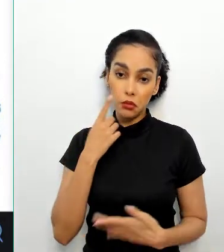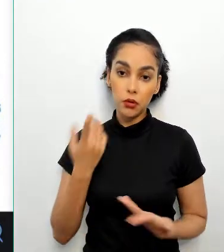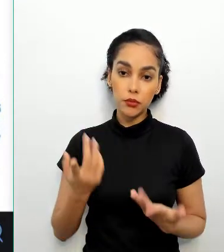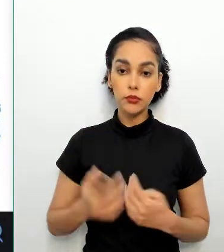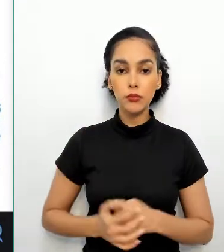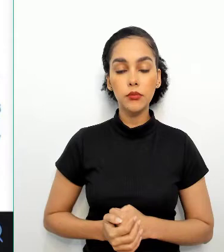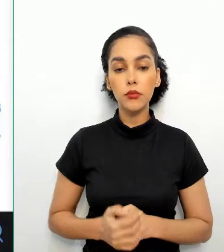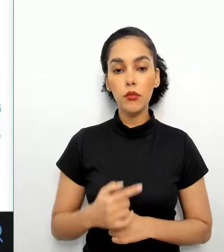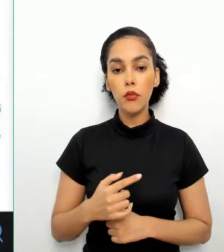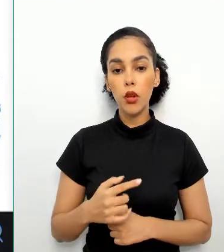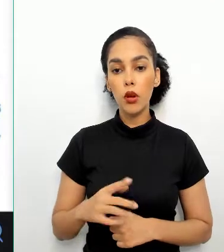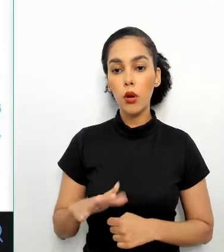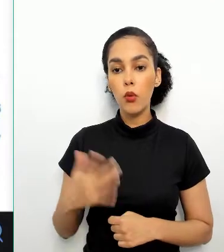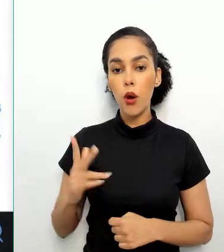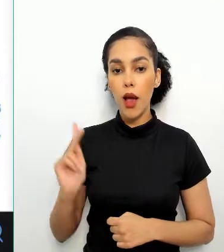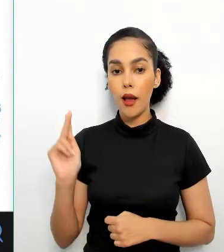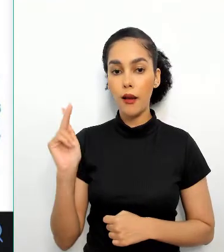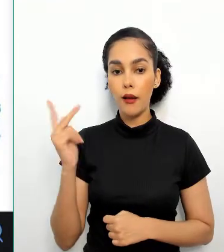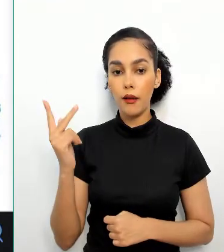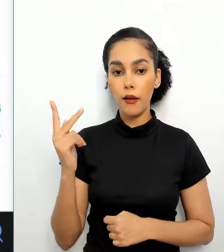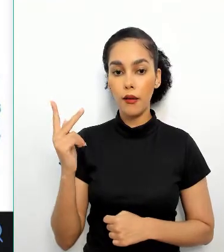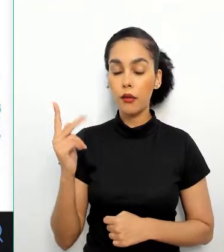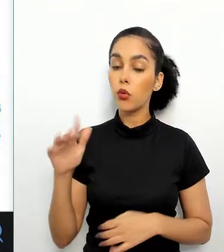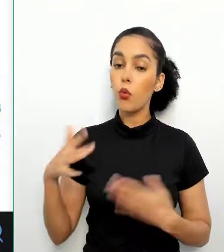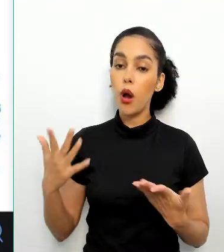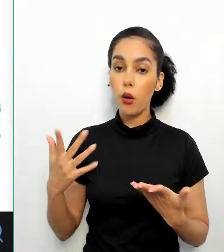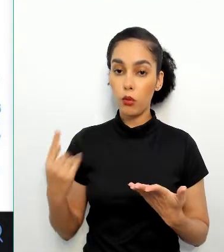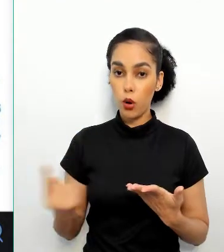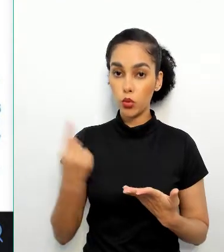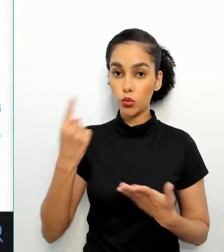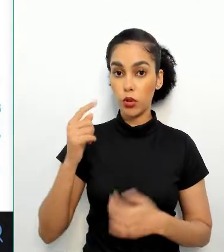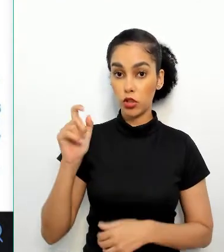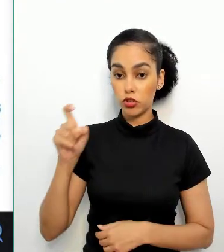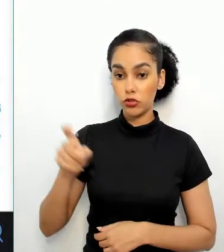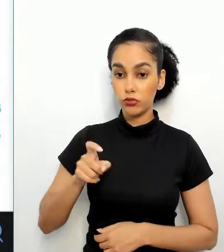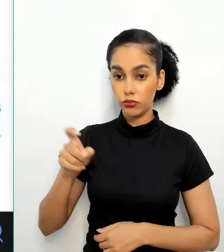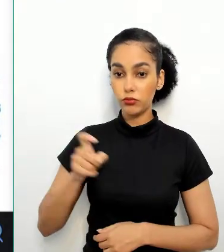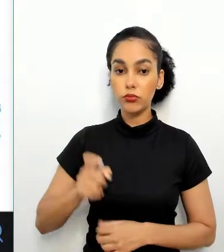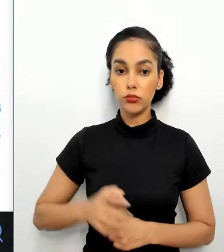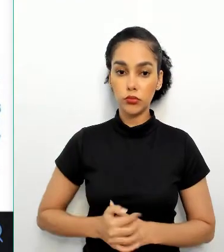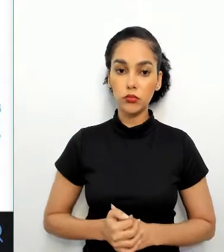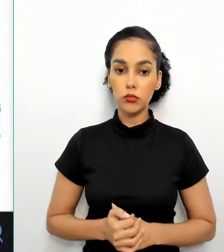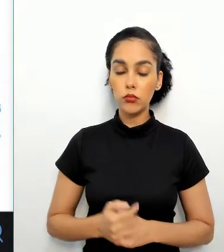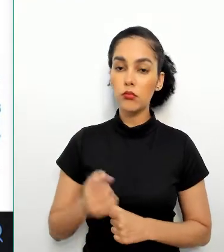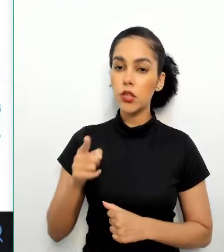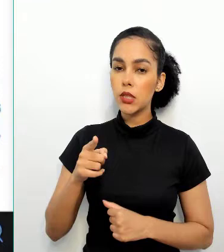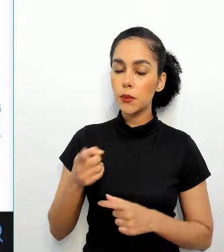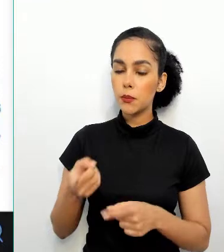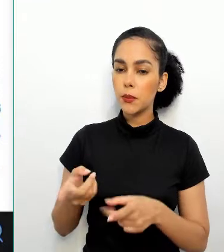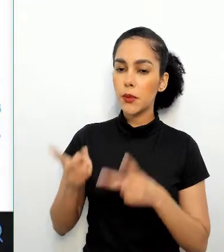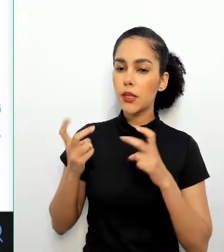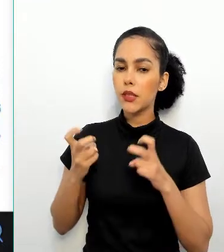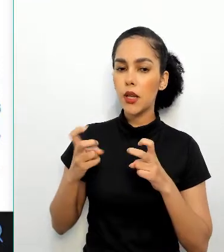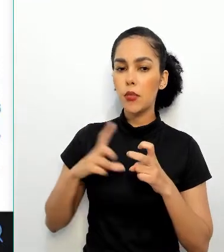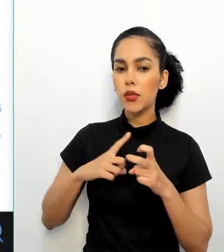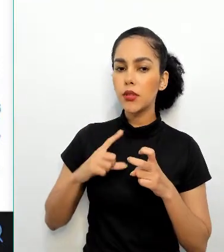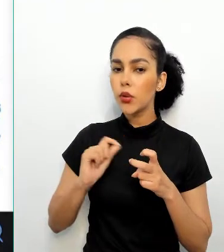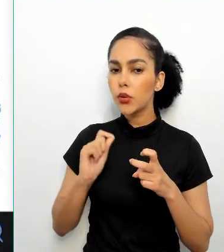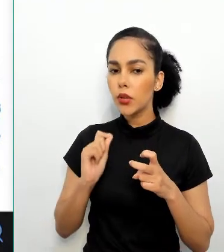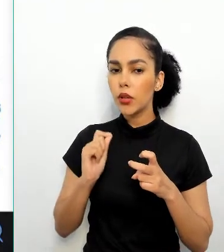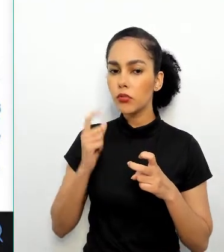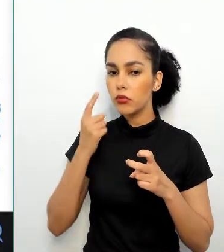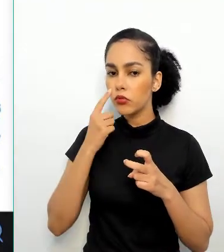esse critério, ou seja, qual deve ser a altura dessa viga, eu vou chamar essa altura aqui de x. Então, vocês percebem que aqui a gente tem um